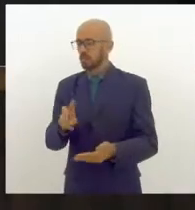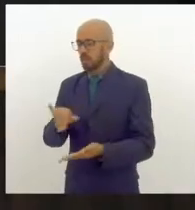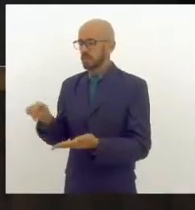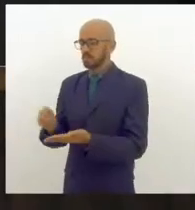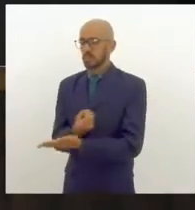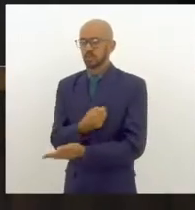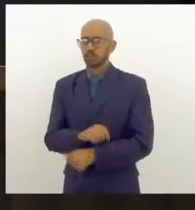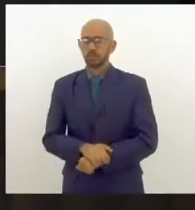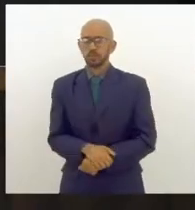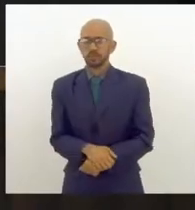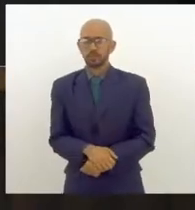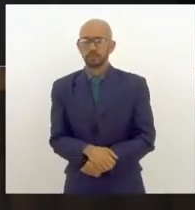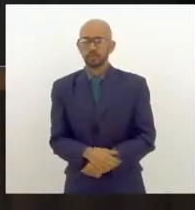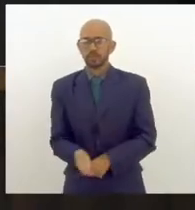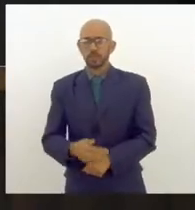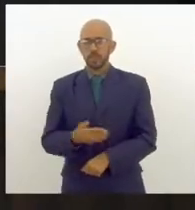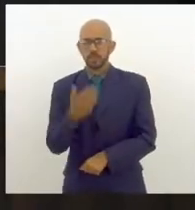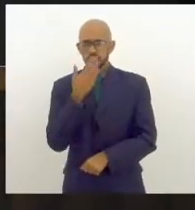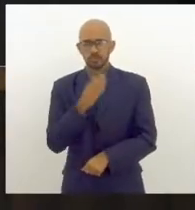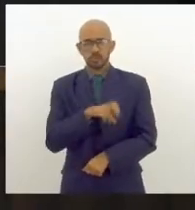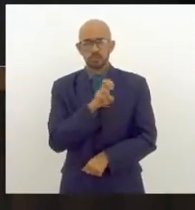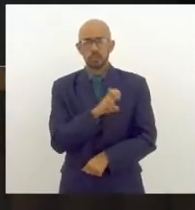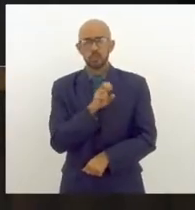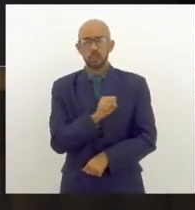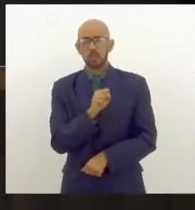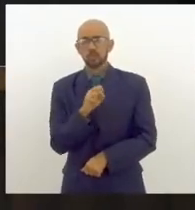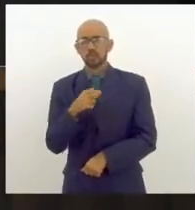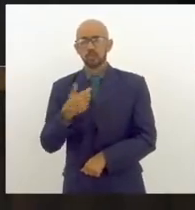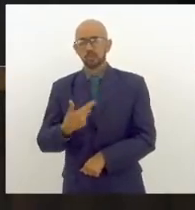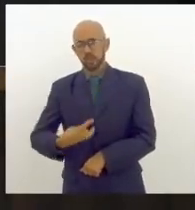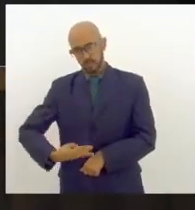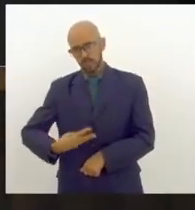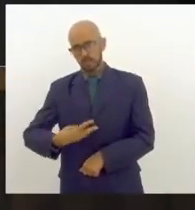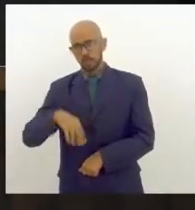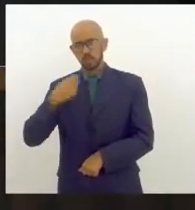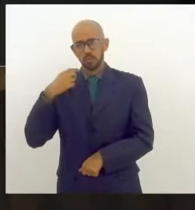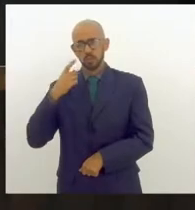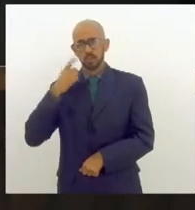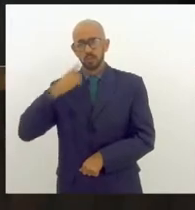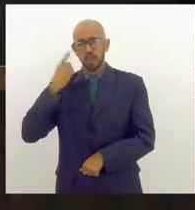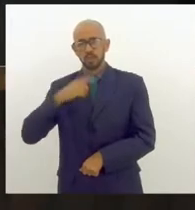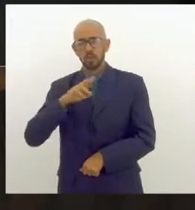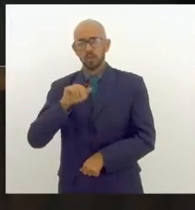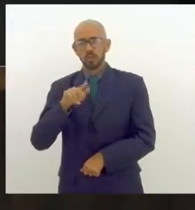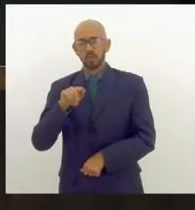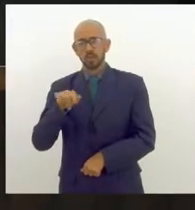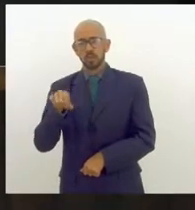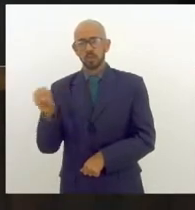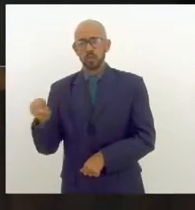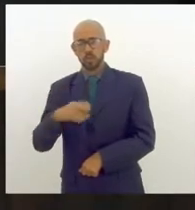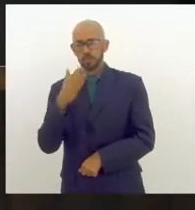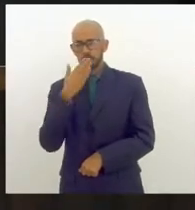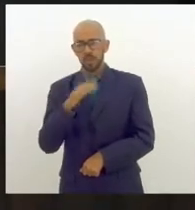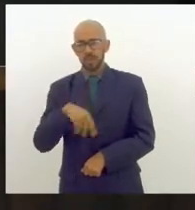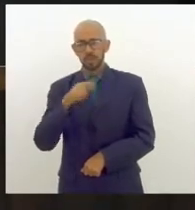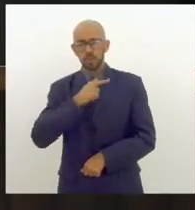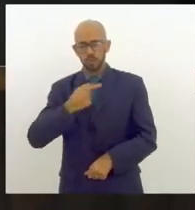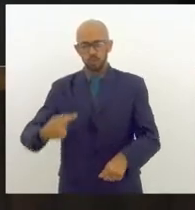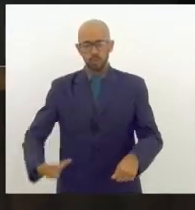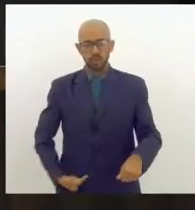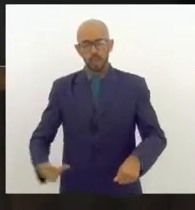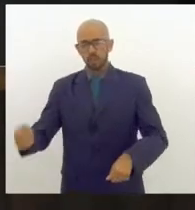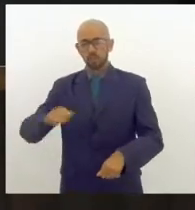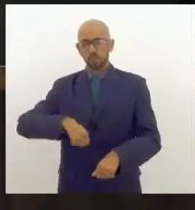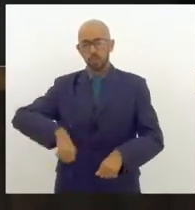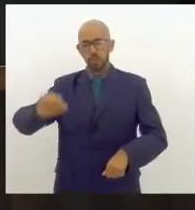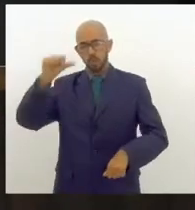promulgação. Indicação legislativa 583 de 22, de autoria do deputado Rodrigo Bacelar, solicita ao excelentíssimo governador do Estado do Rio de Janeiro, o